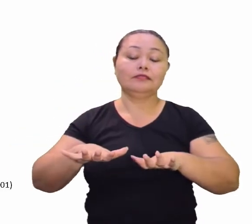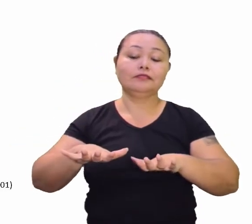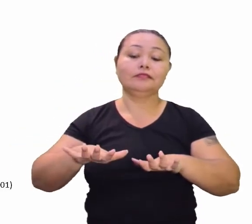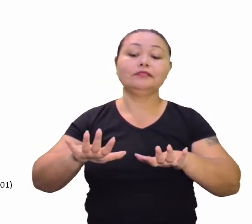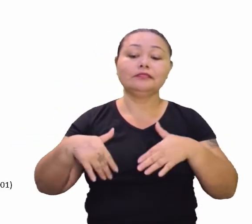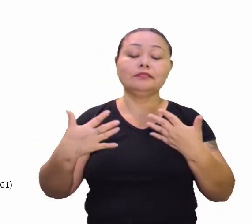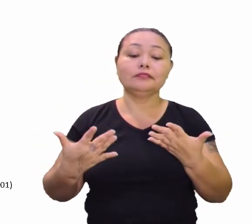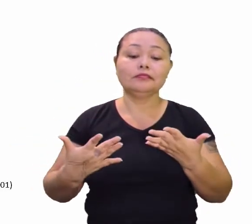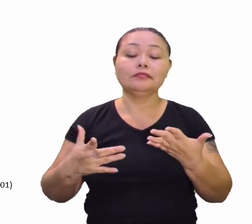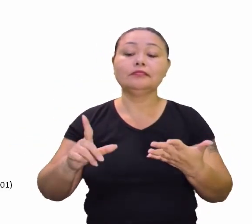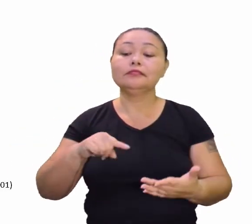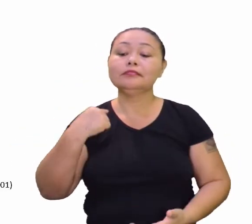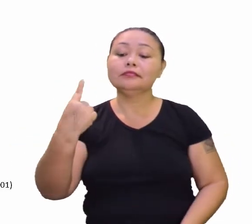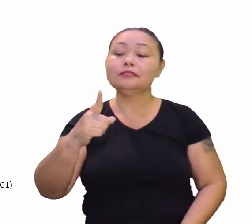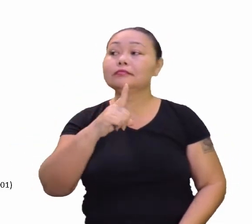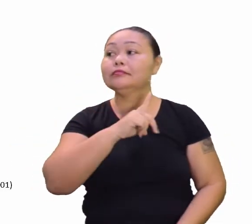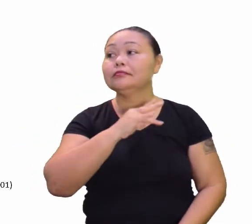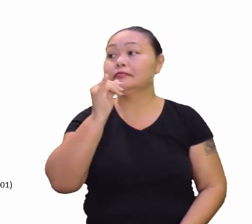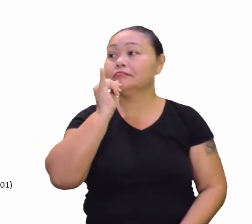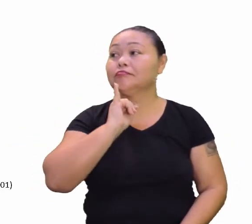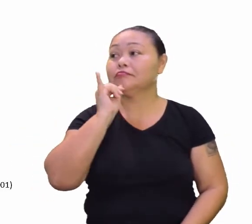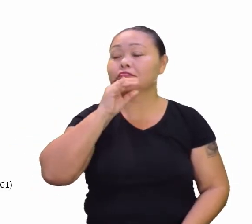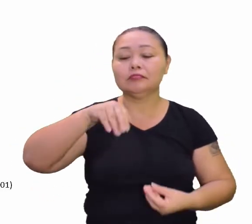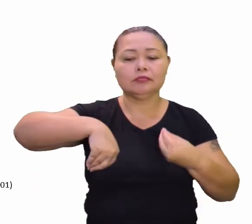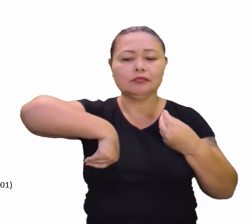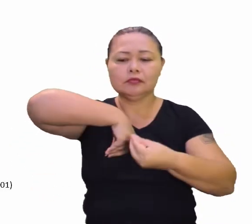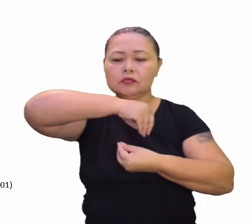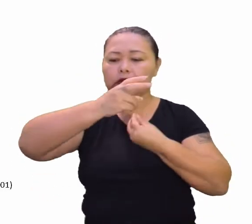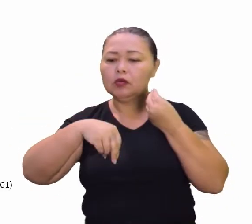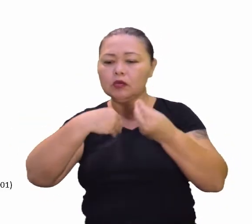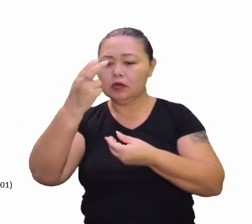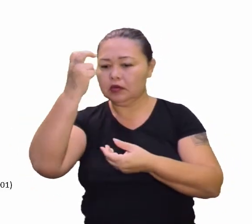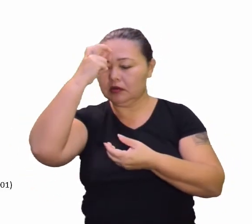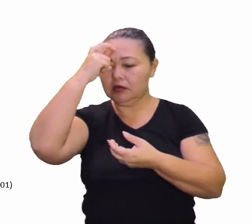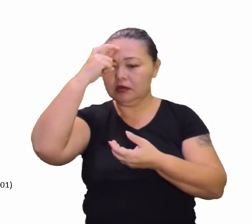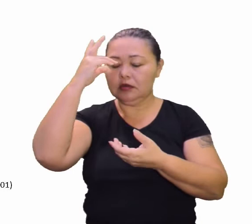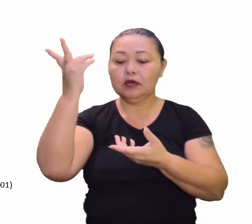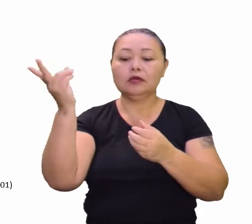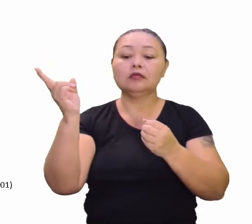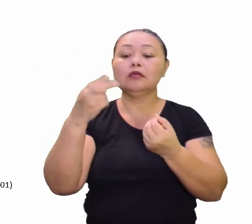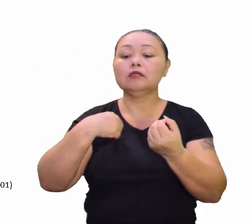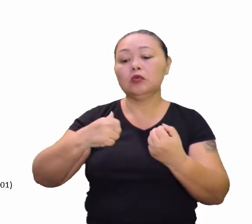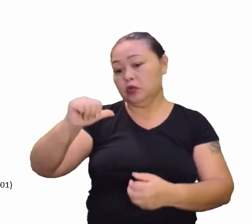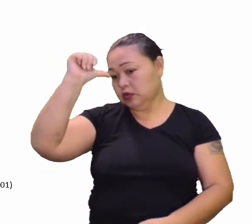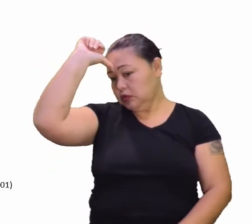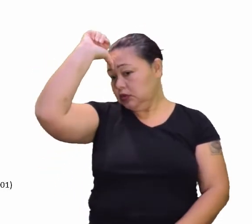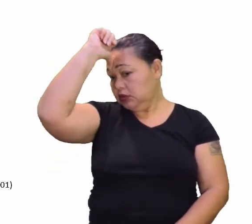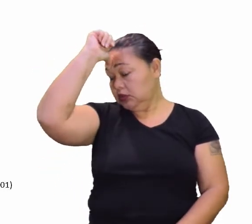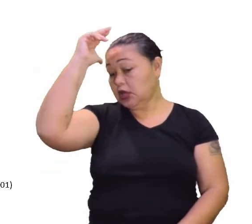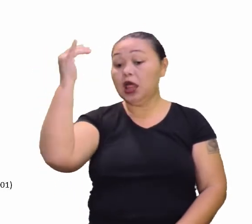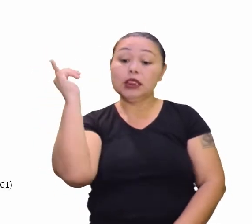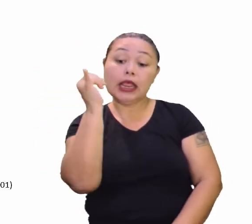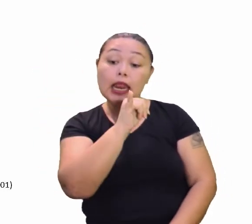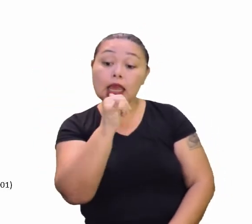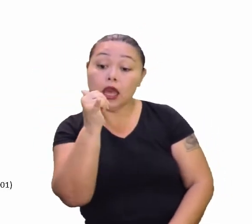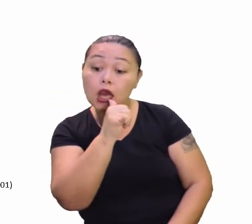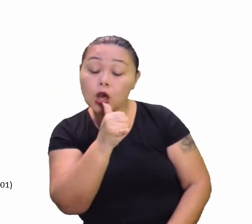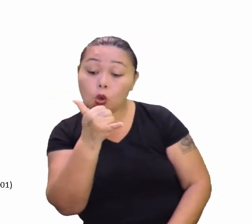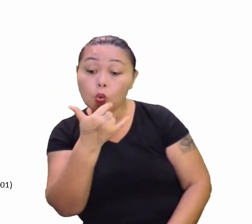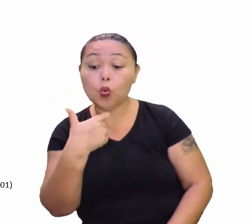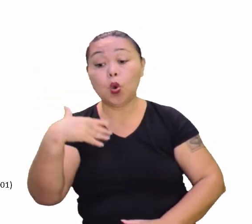Não. Então, nós teríamos, por exemplo, misturado muitas culturas, como os indianos,